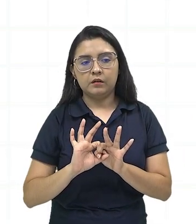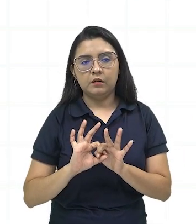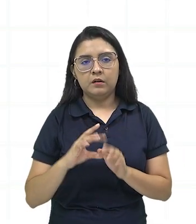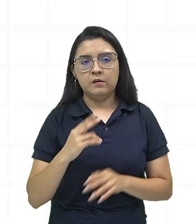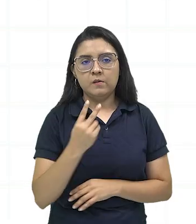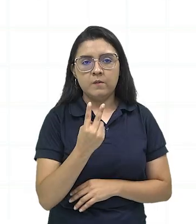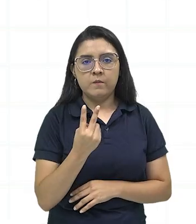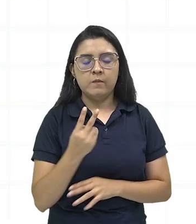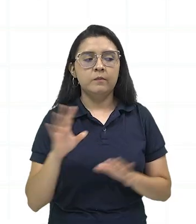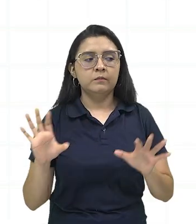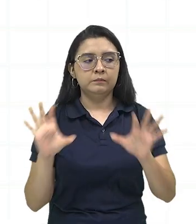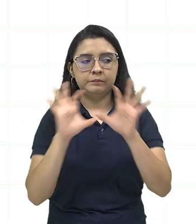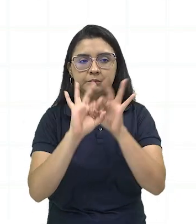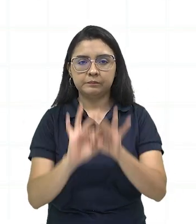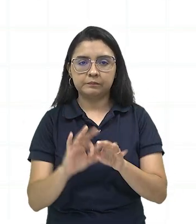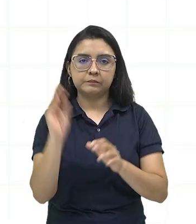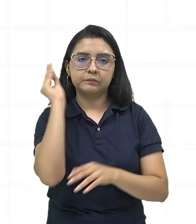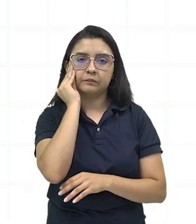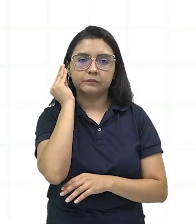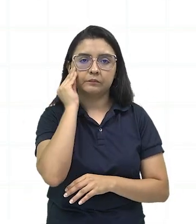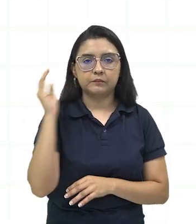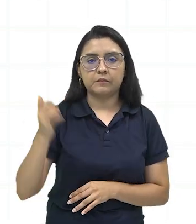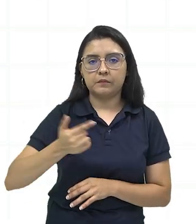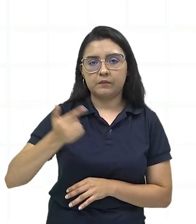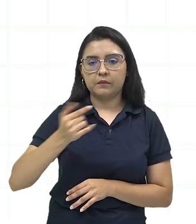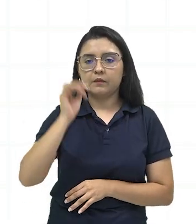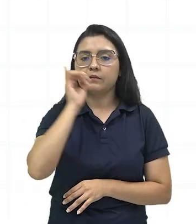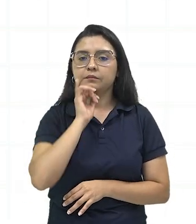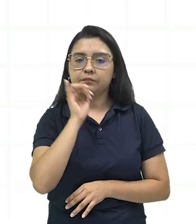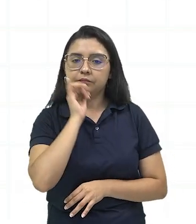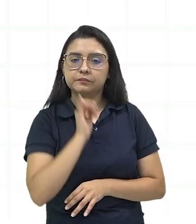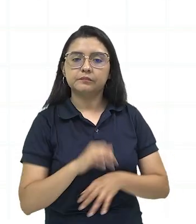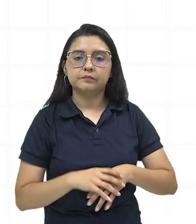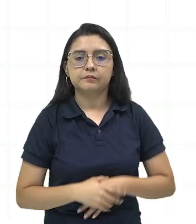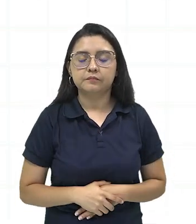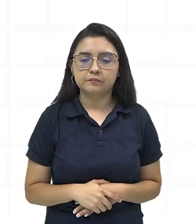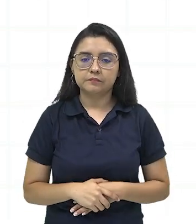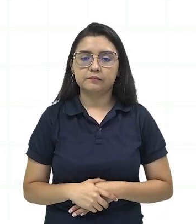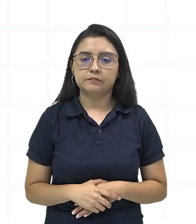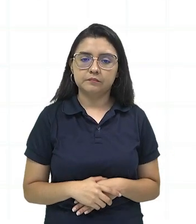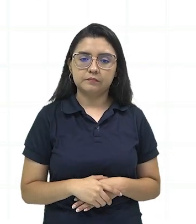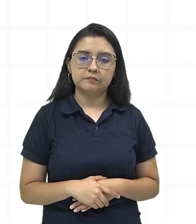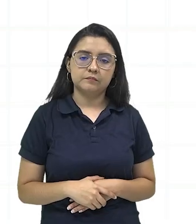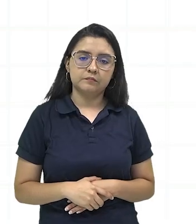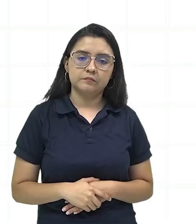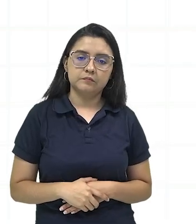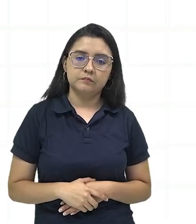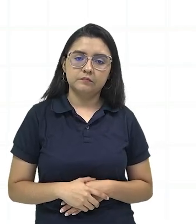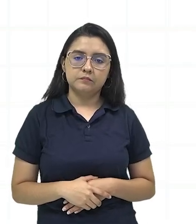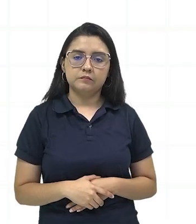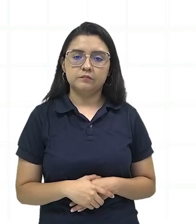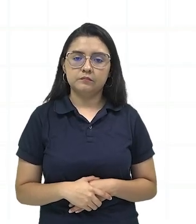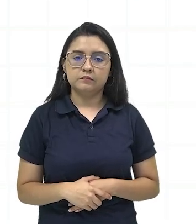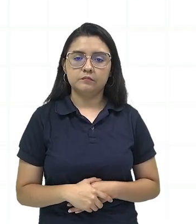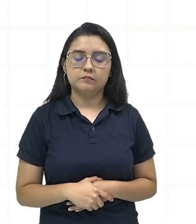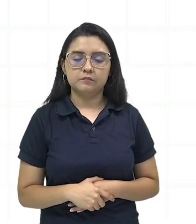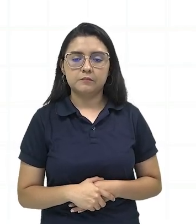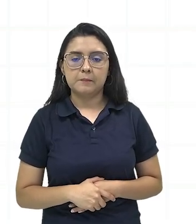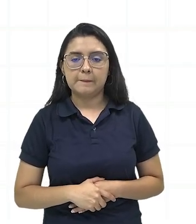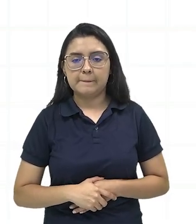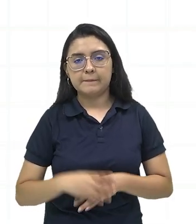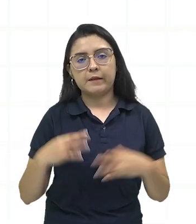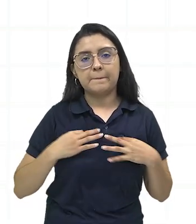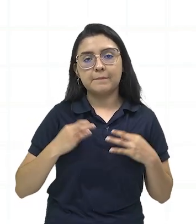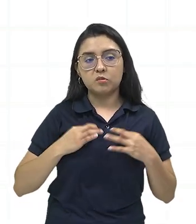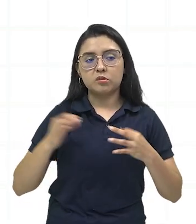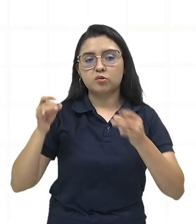esses dois enunciados. Então, veja o nosso segundo exemplo. Aninha, pegue a blusa que você deixou jogada